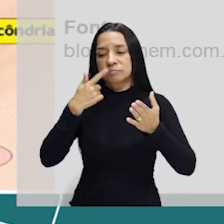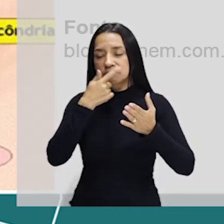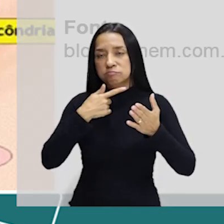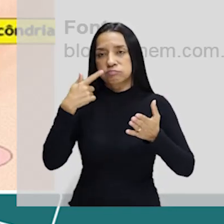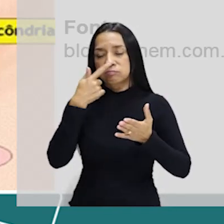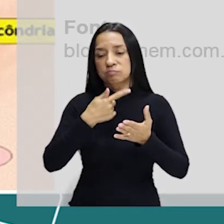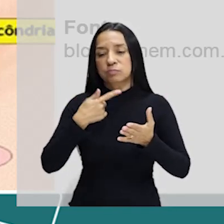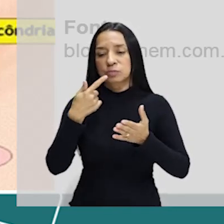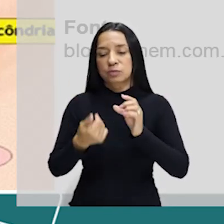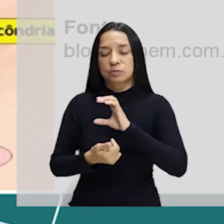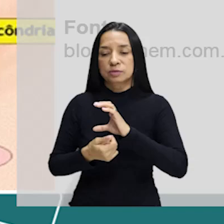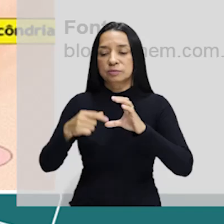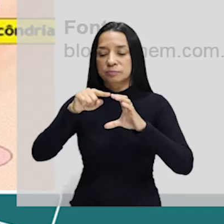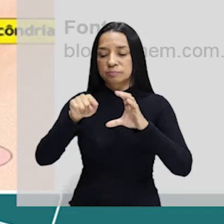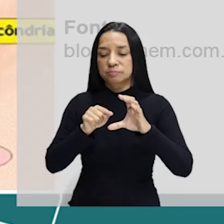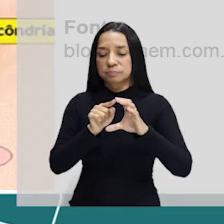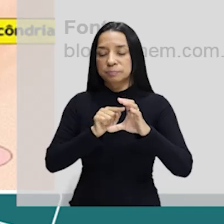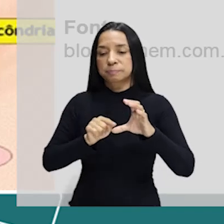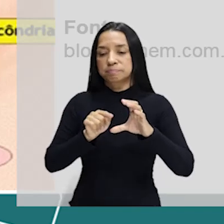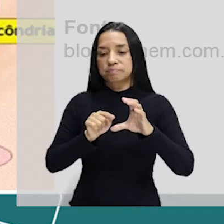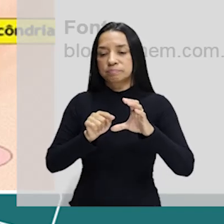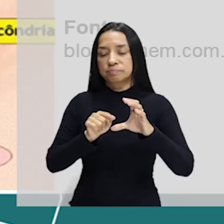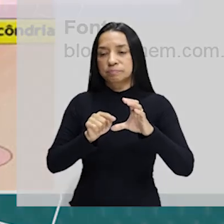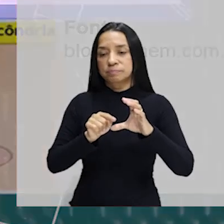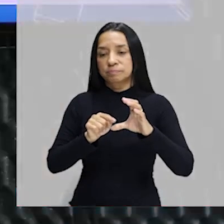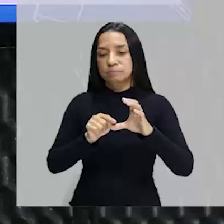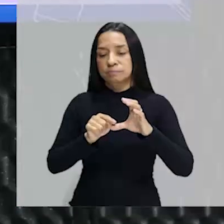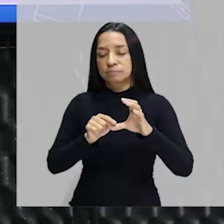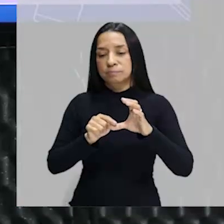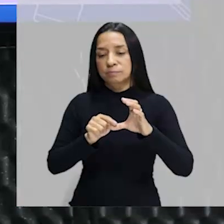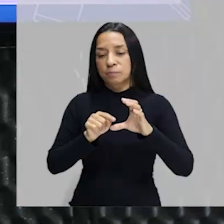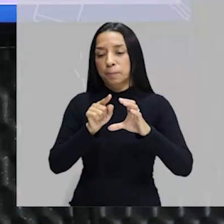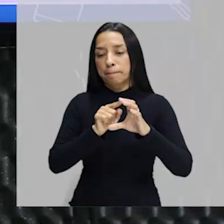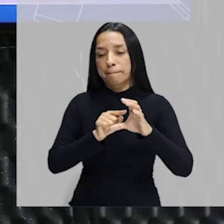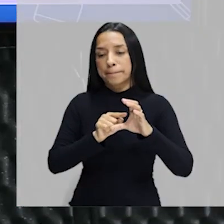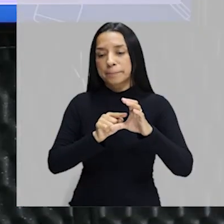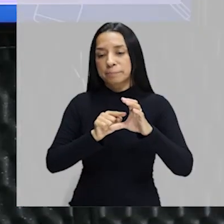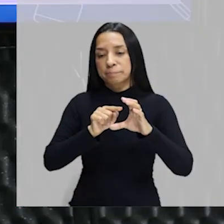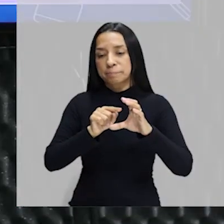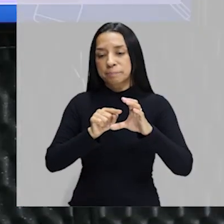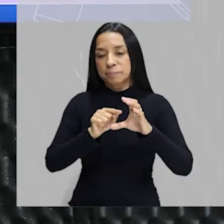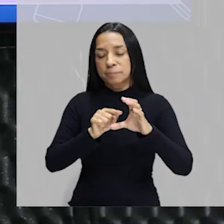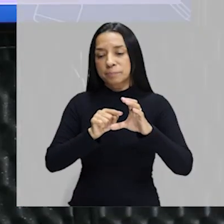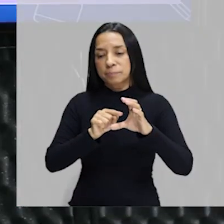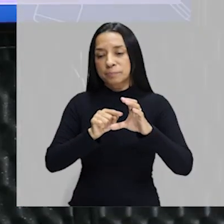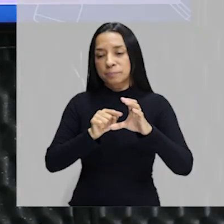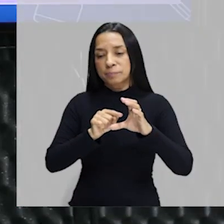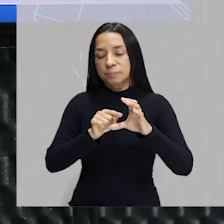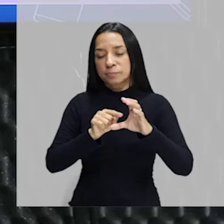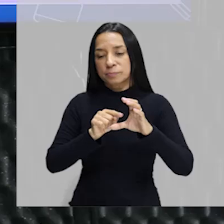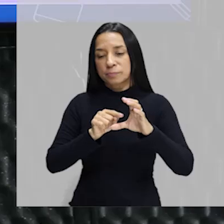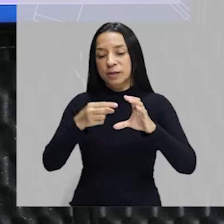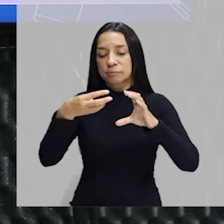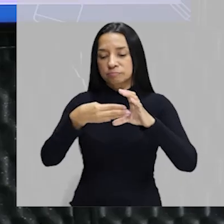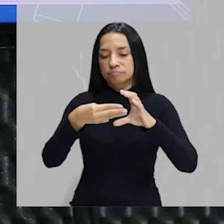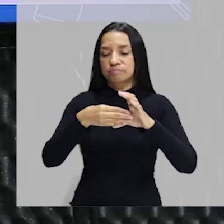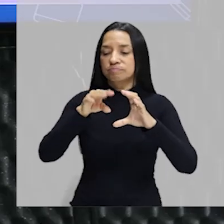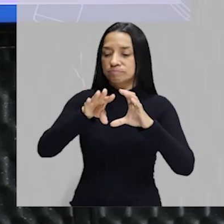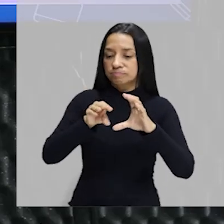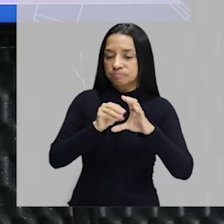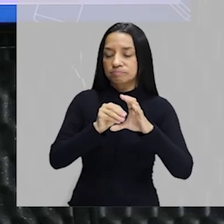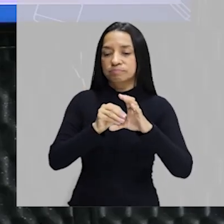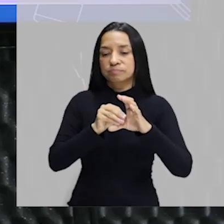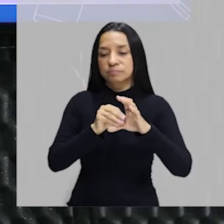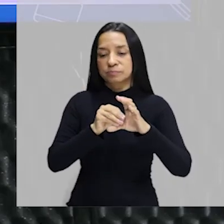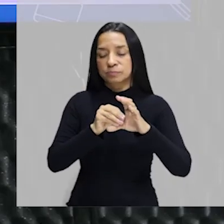ela vem por meio da sua corrente sanguínea. E essa corrente sanguínea vai entregar a glicose para a sua célula. Está aqui a célula.